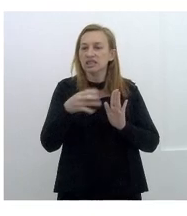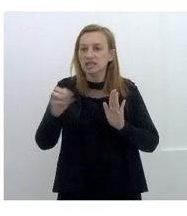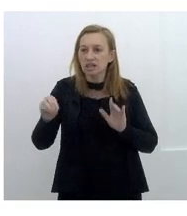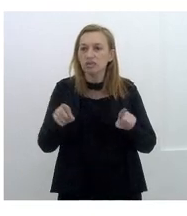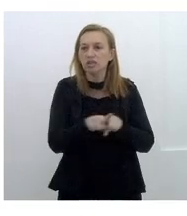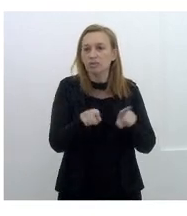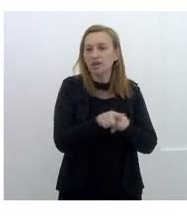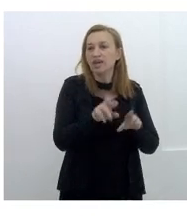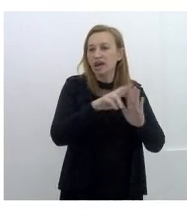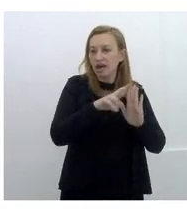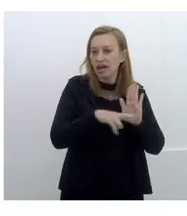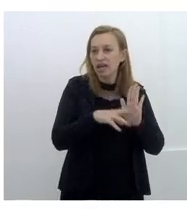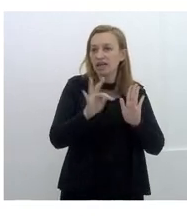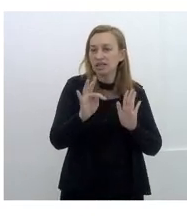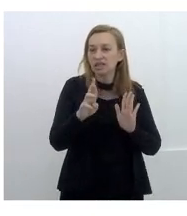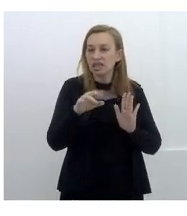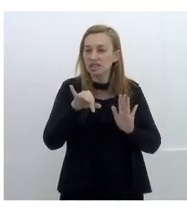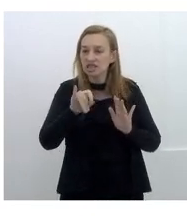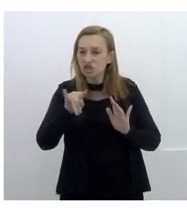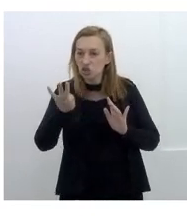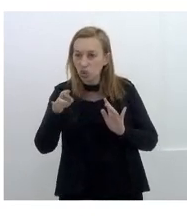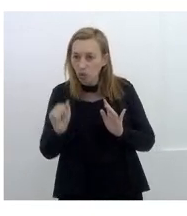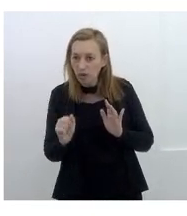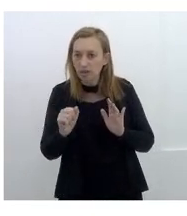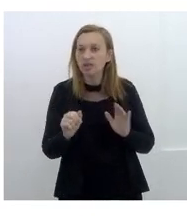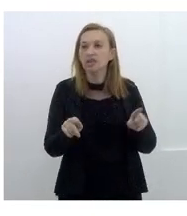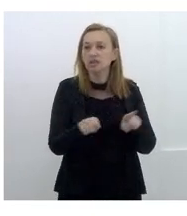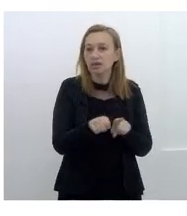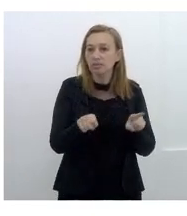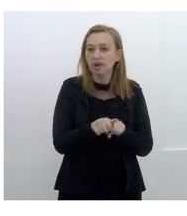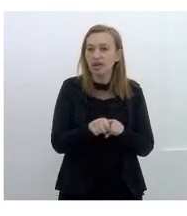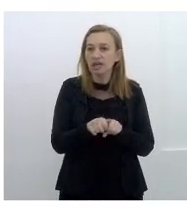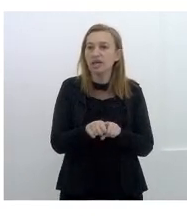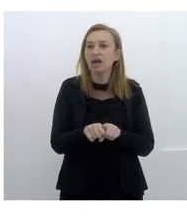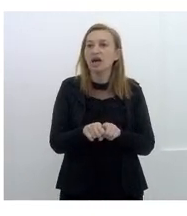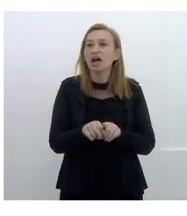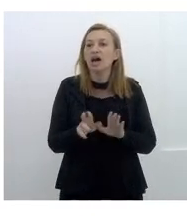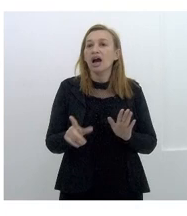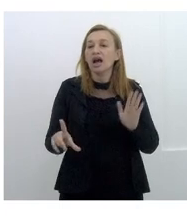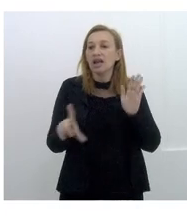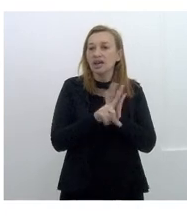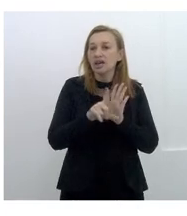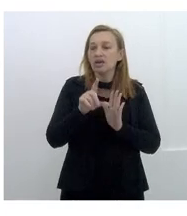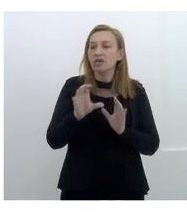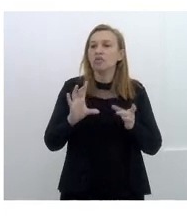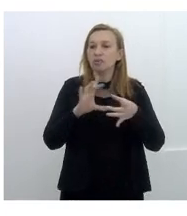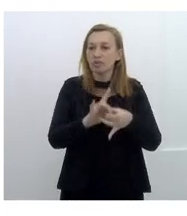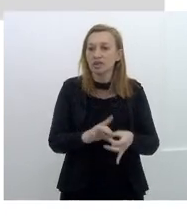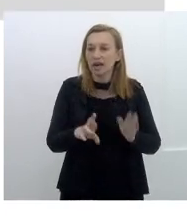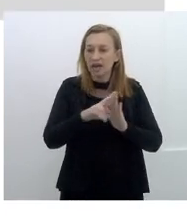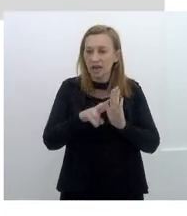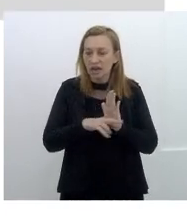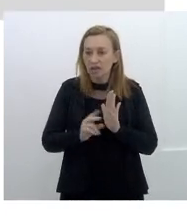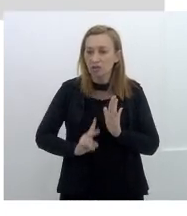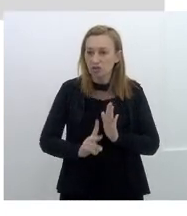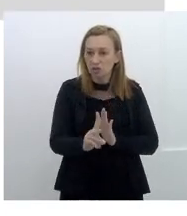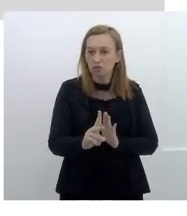e lei complementar regras permanente a próximo slide